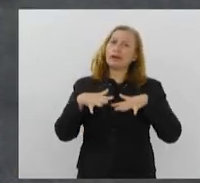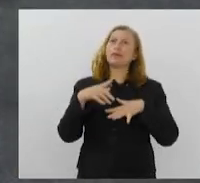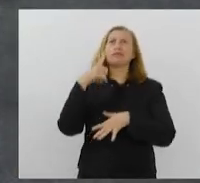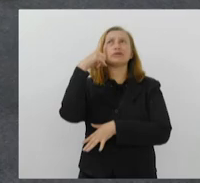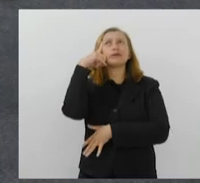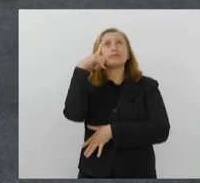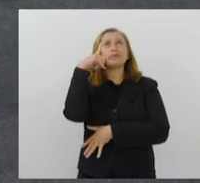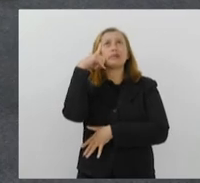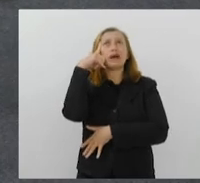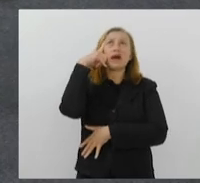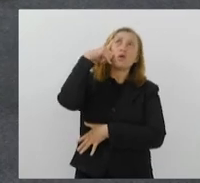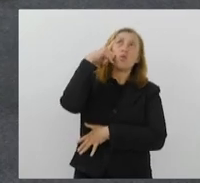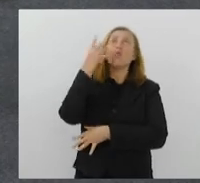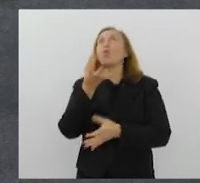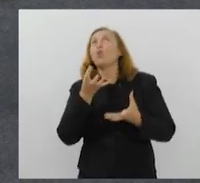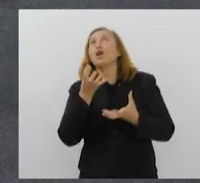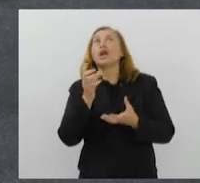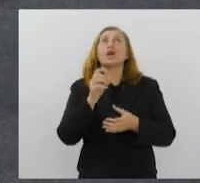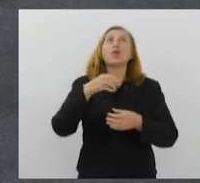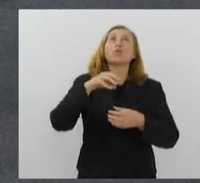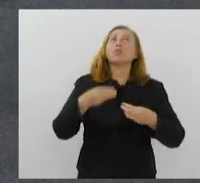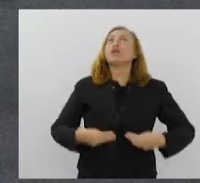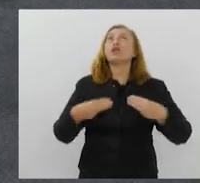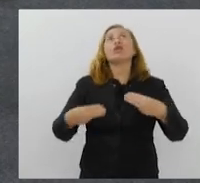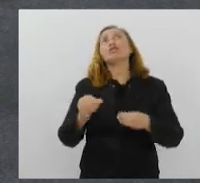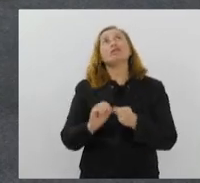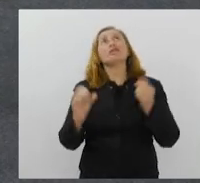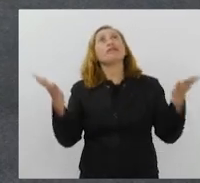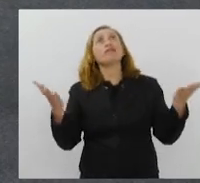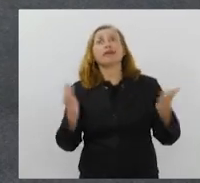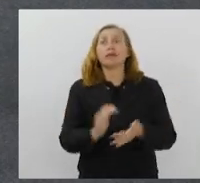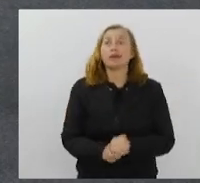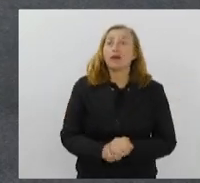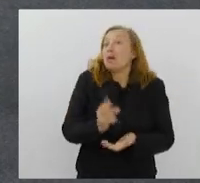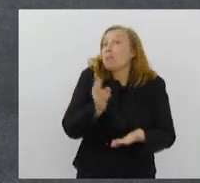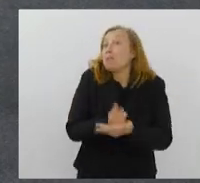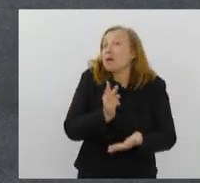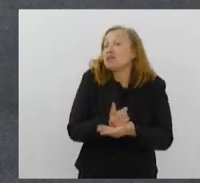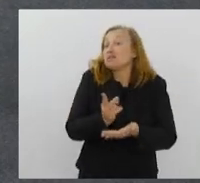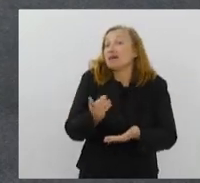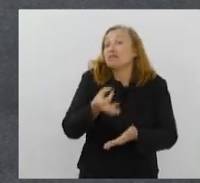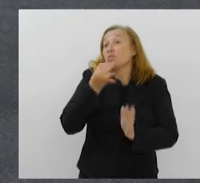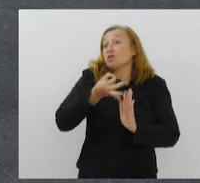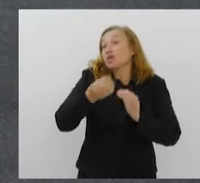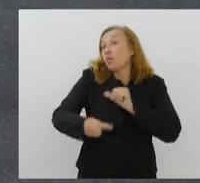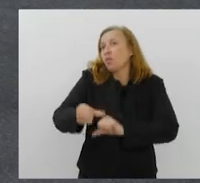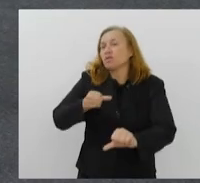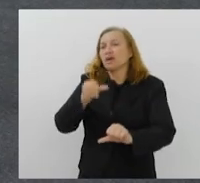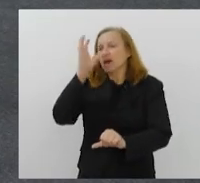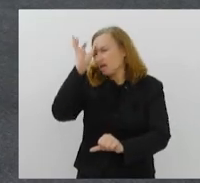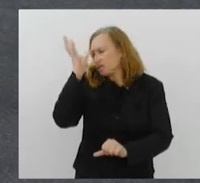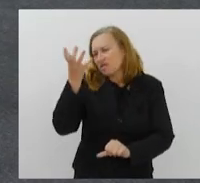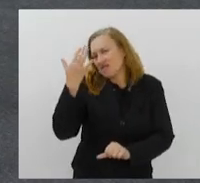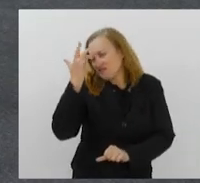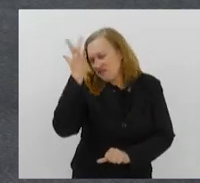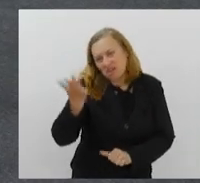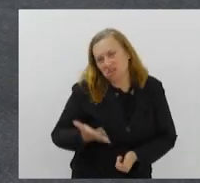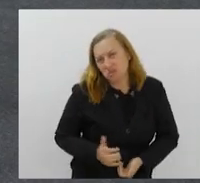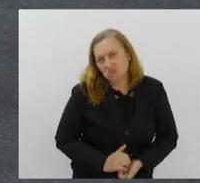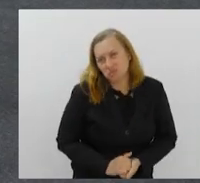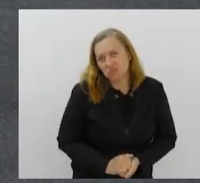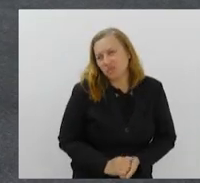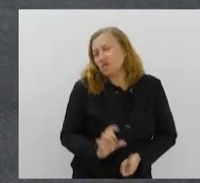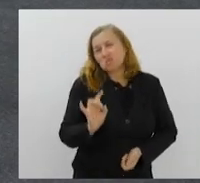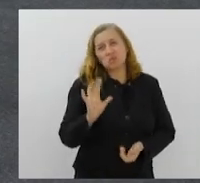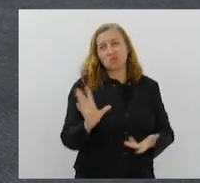que o ministro iria fazer. E mesmo que tivesse alguma contradição, se resolveria facilmente. É